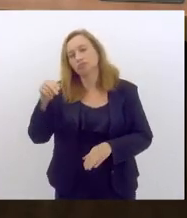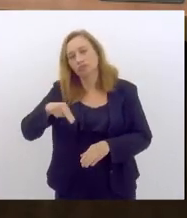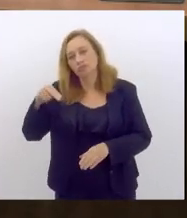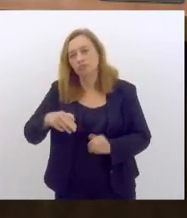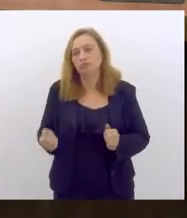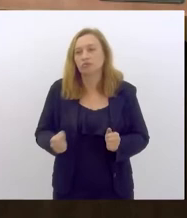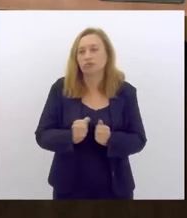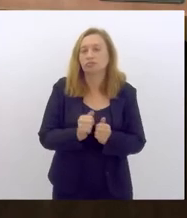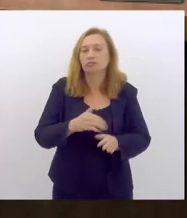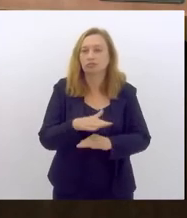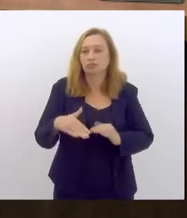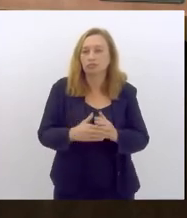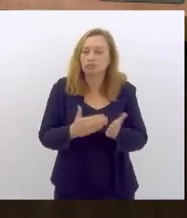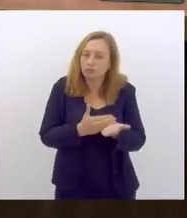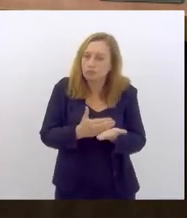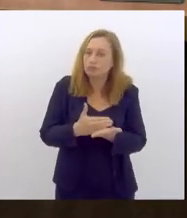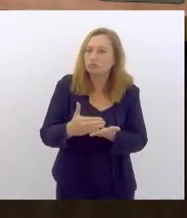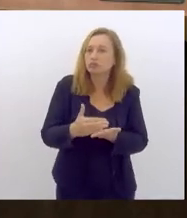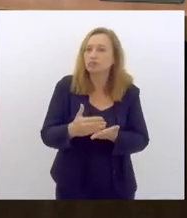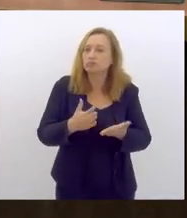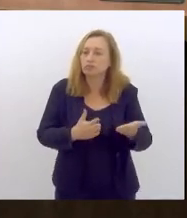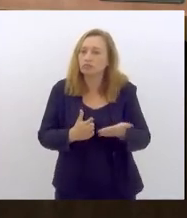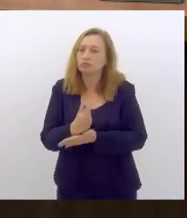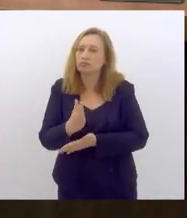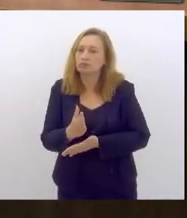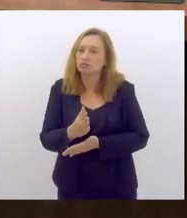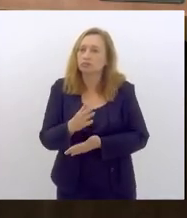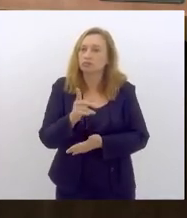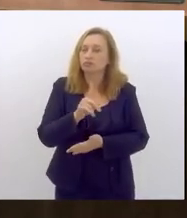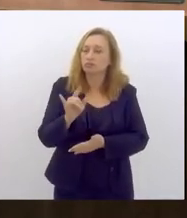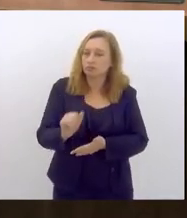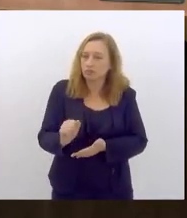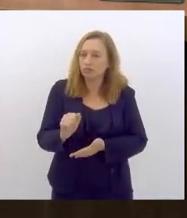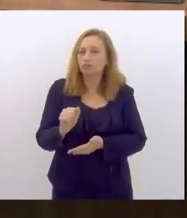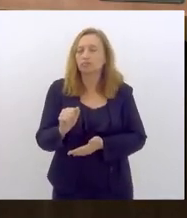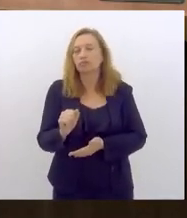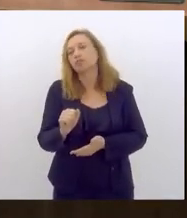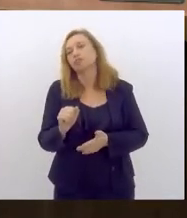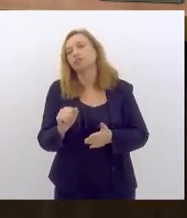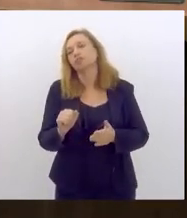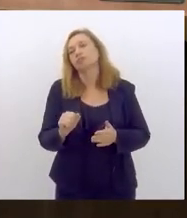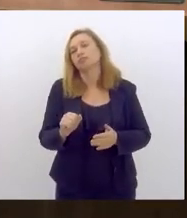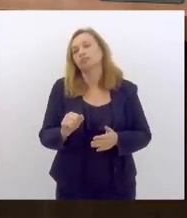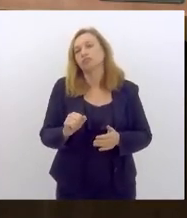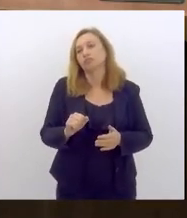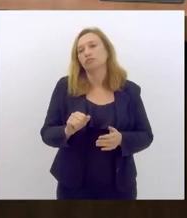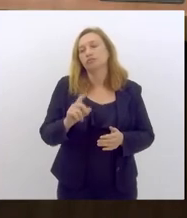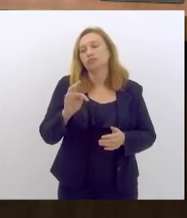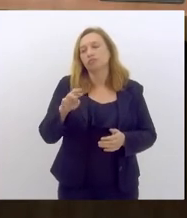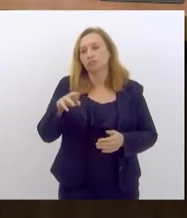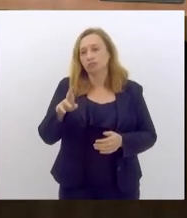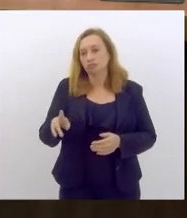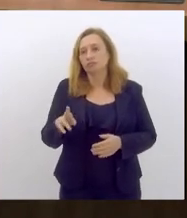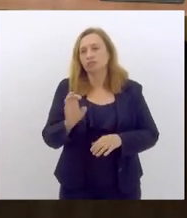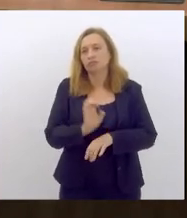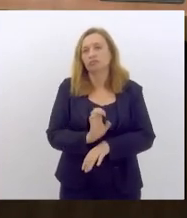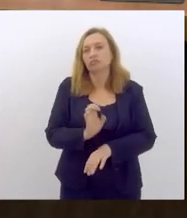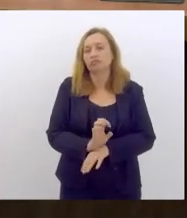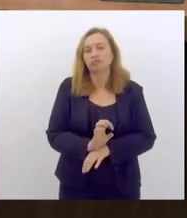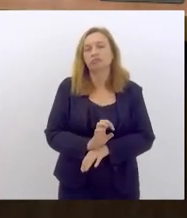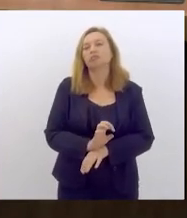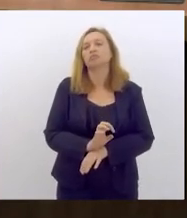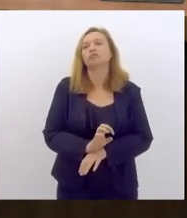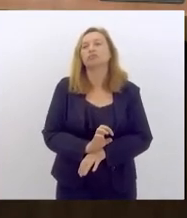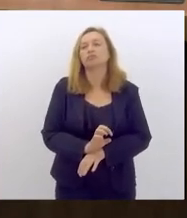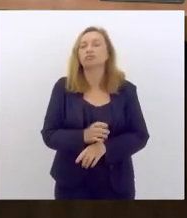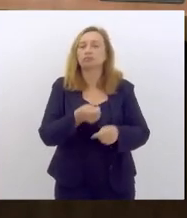categoria desde o início, quando aprovamos a isonomia do vencimento de cargos de Auditor do Estado do quadro permanente